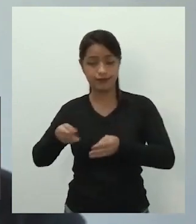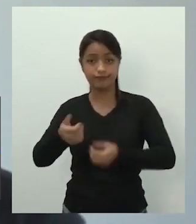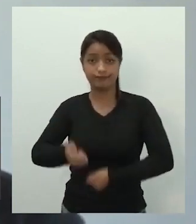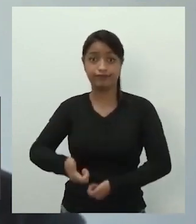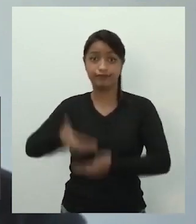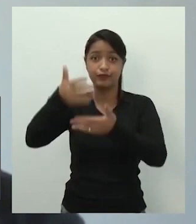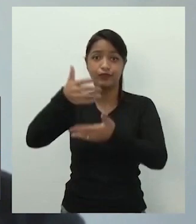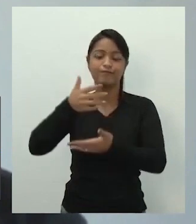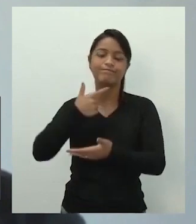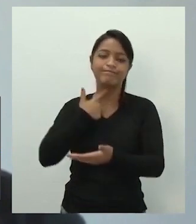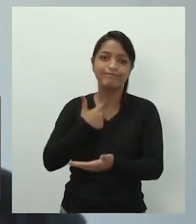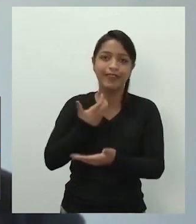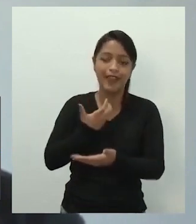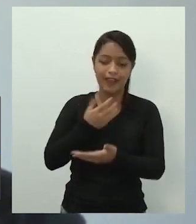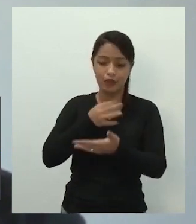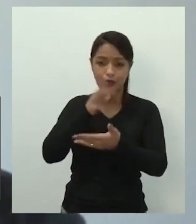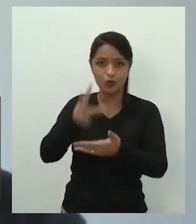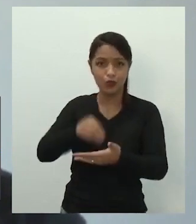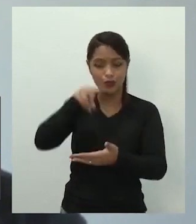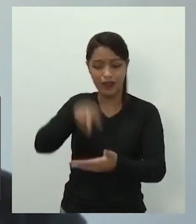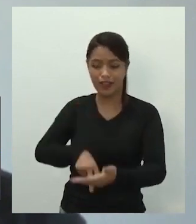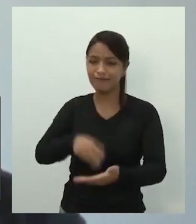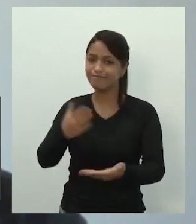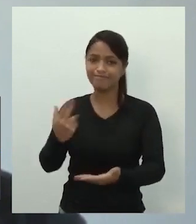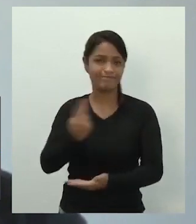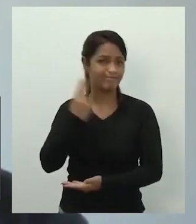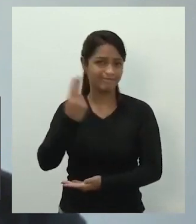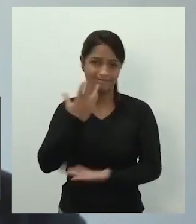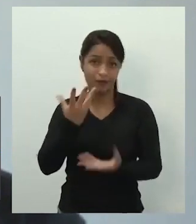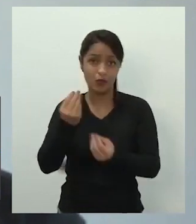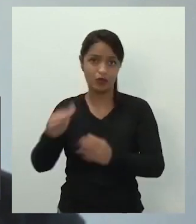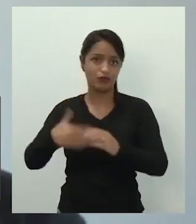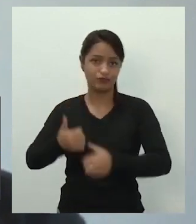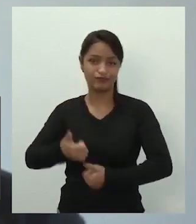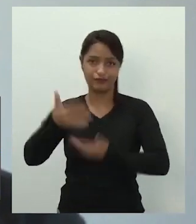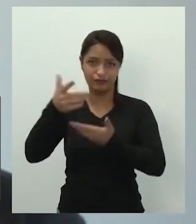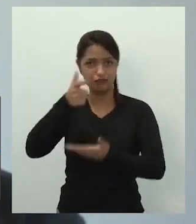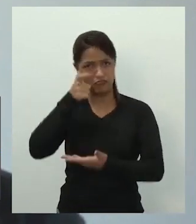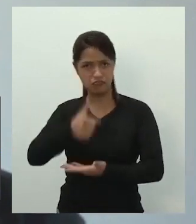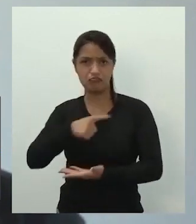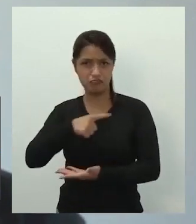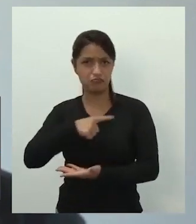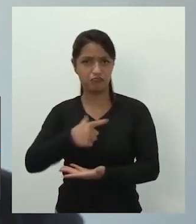são muitas respostas. É interessante, sim.